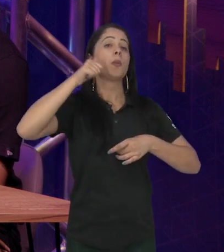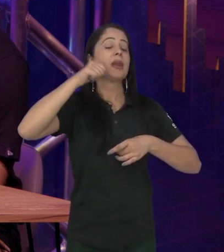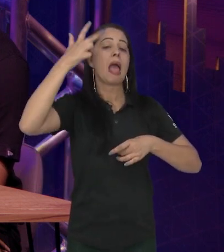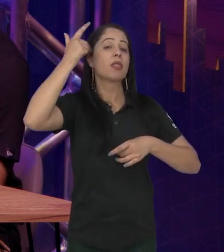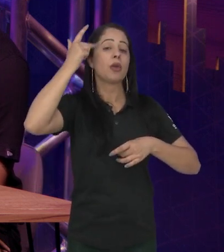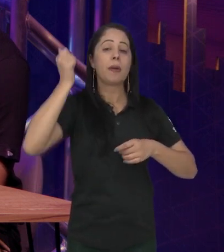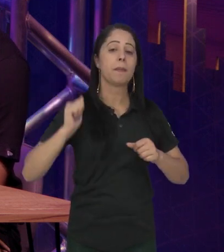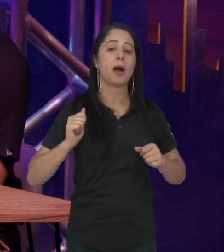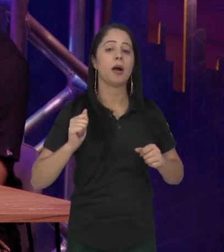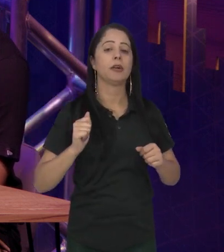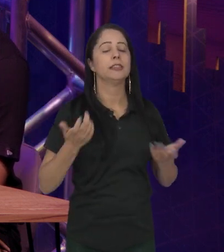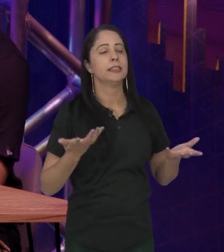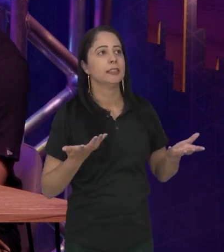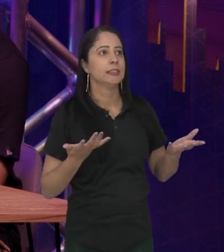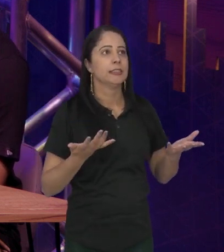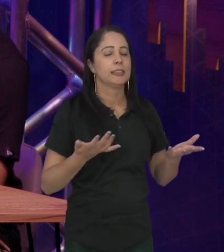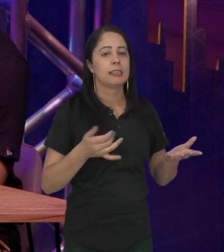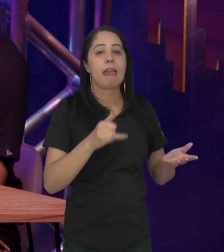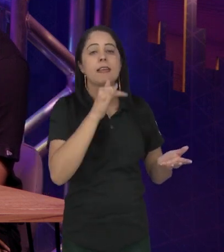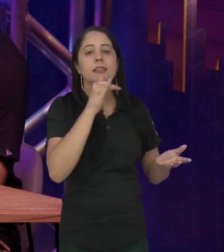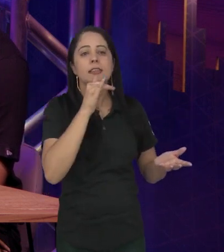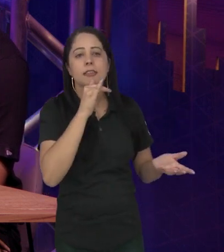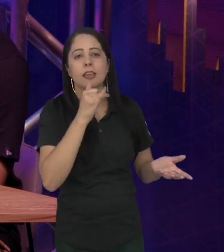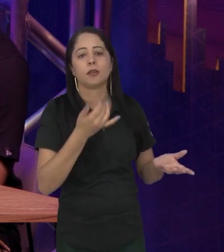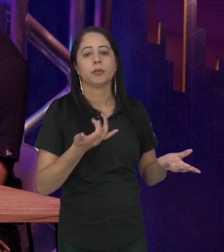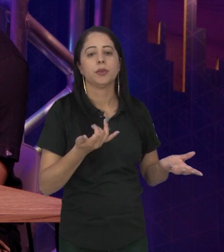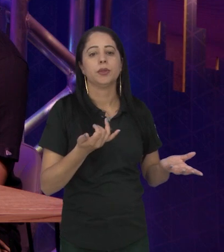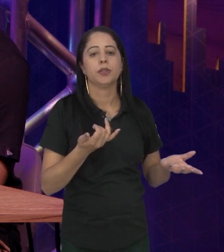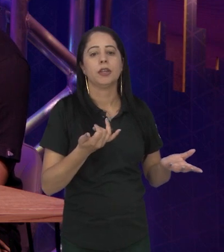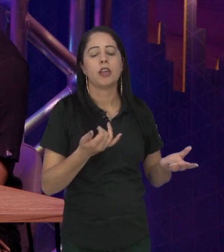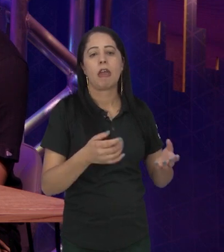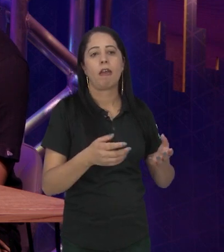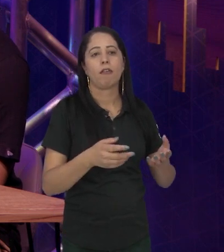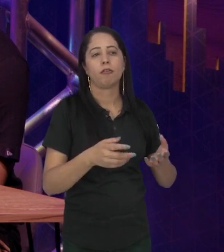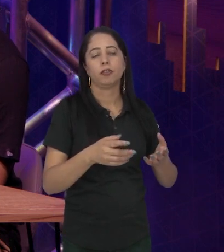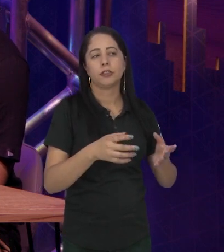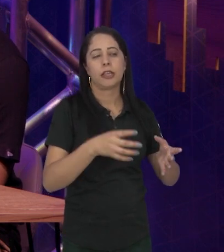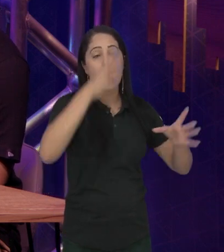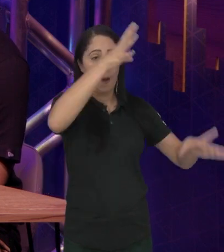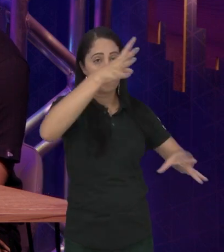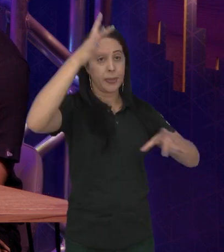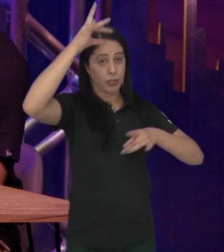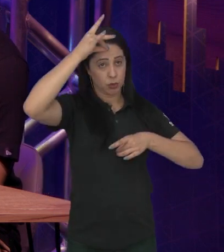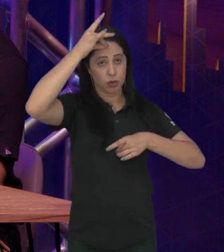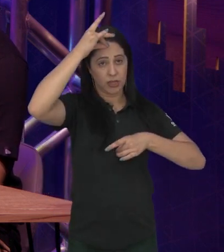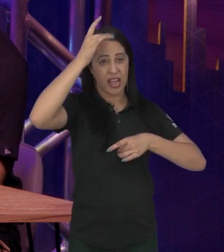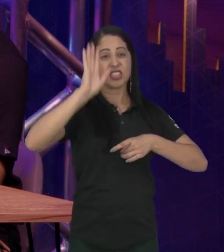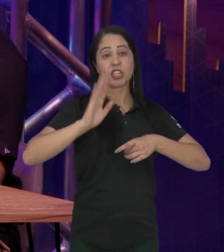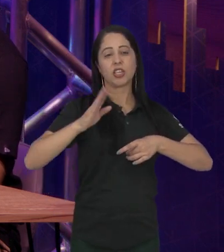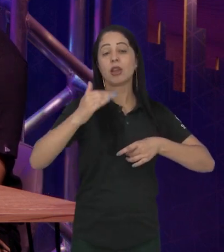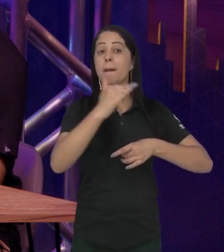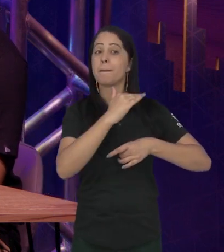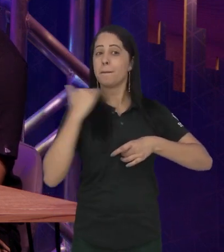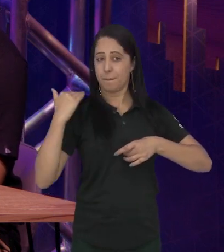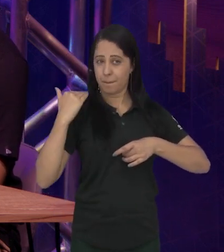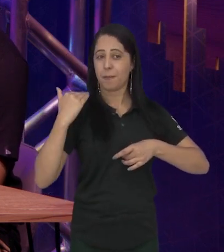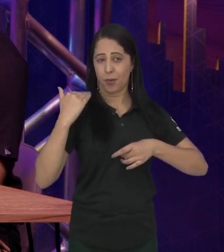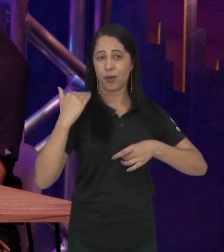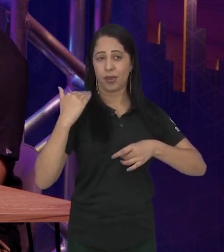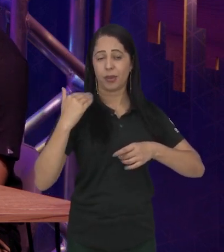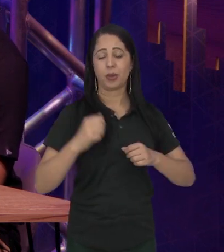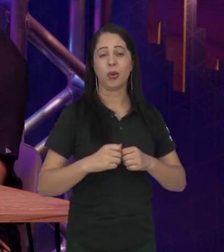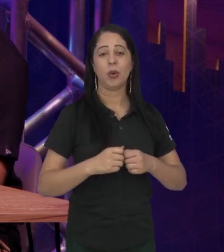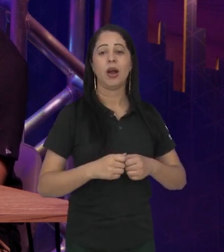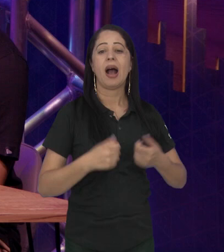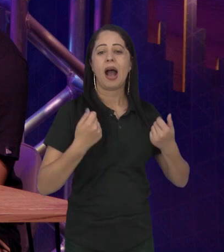como eu posso explicar? É diferente, por exemplo, quando você tem que interpretar alguém que já existiu, por exemplo, Marilyn, que você sabe que você tem, assim, tem os trejeitos, daí